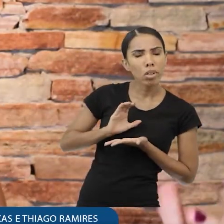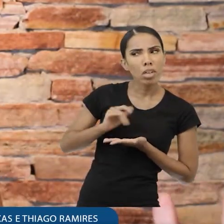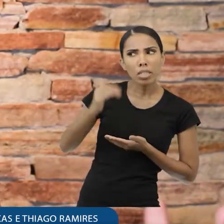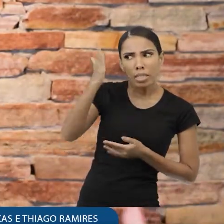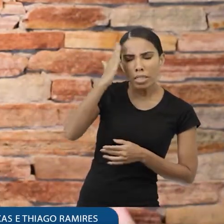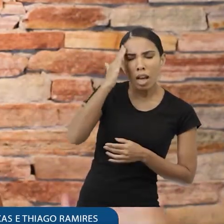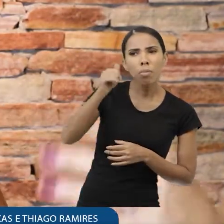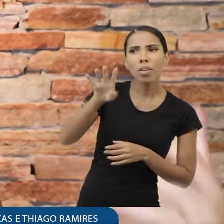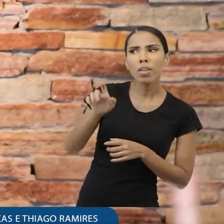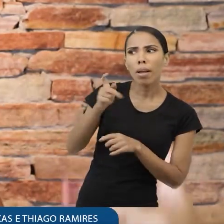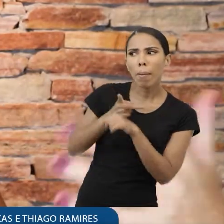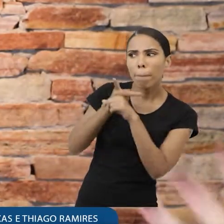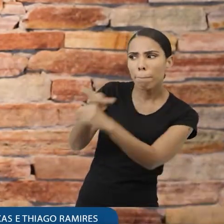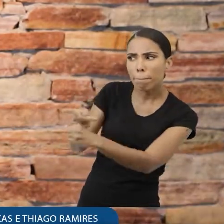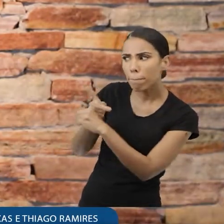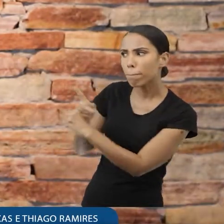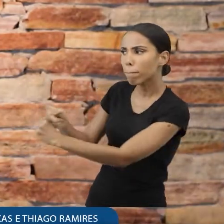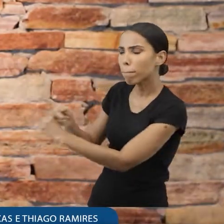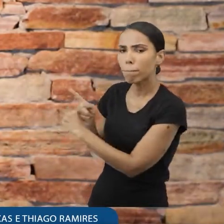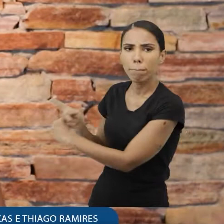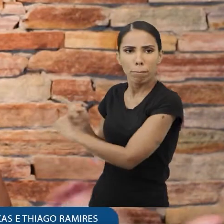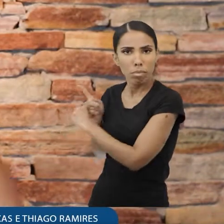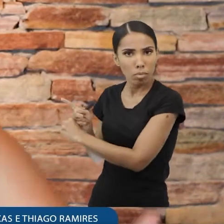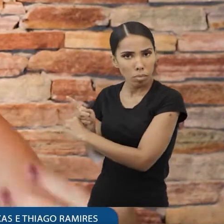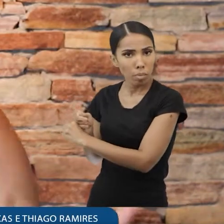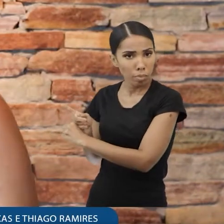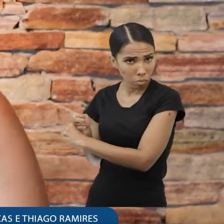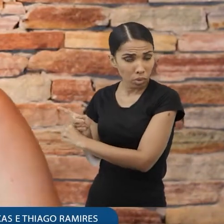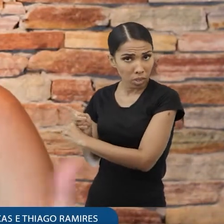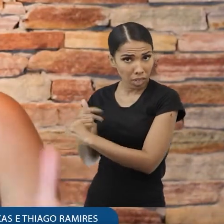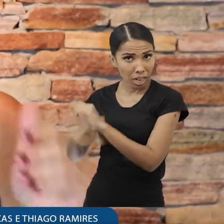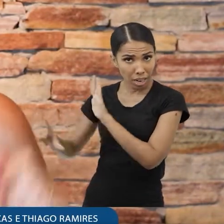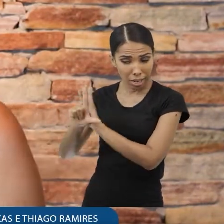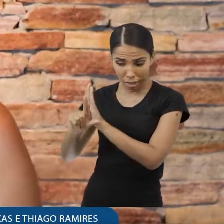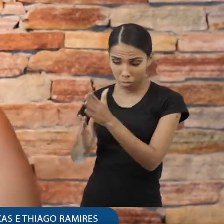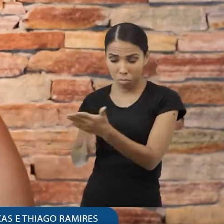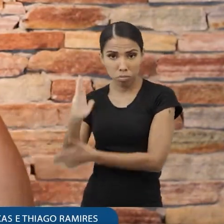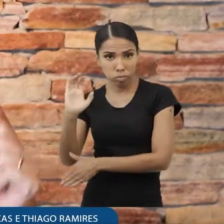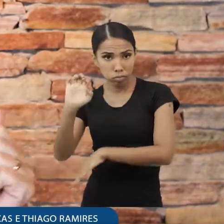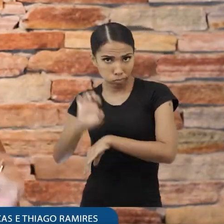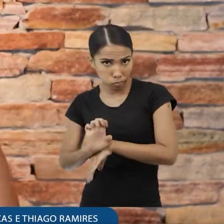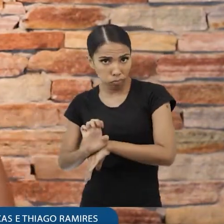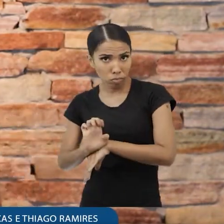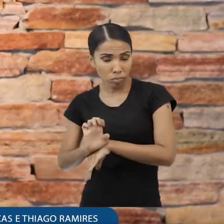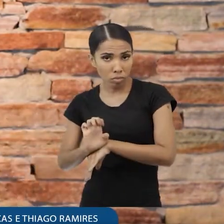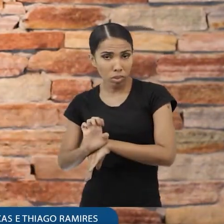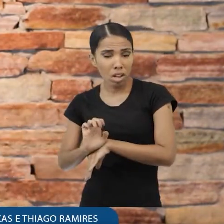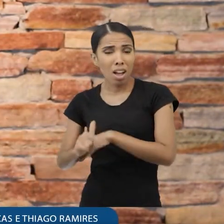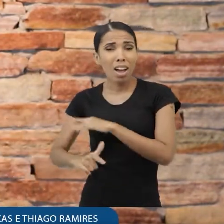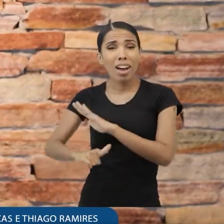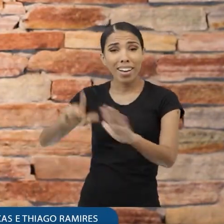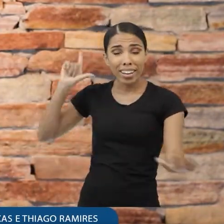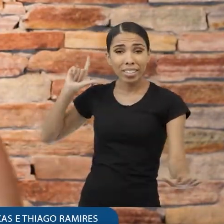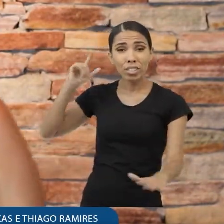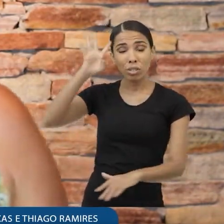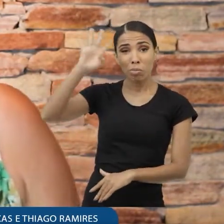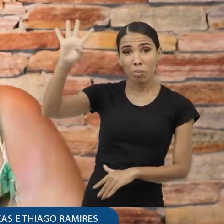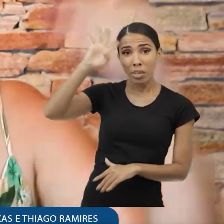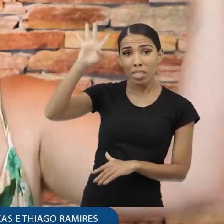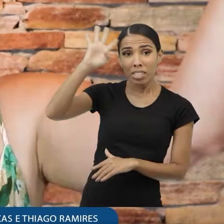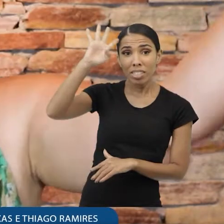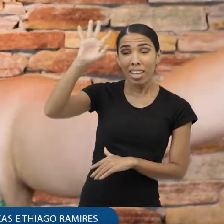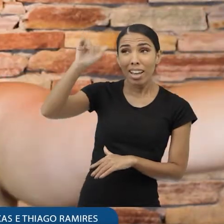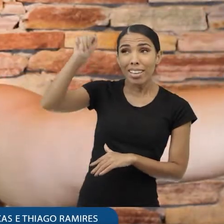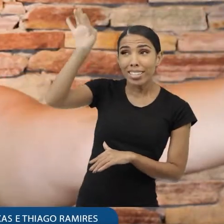você pode procurar seus recursos se você tem seu projeto aprovado na lei estadual. Ou, antes disso, você vai pensar